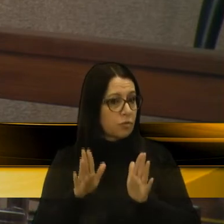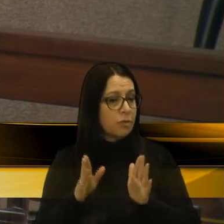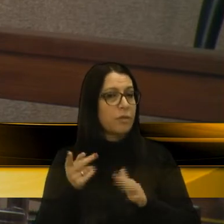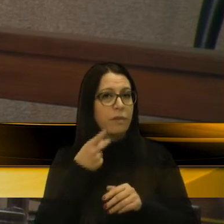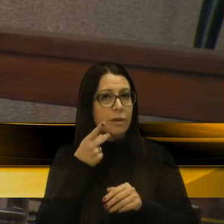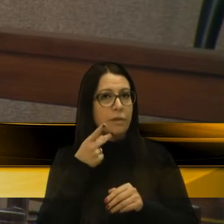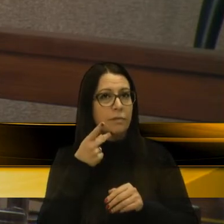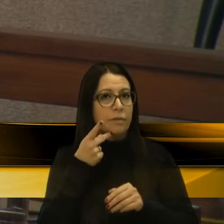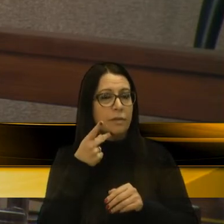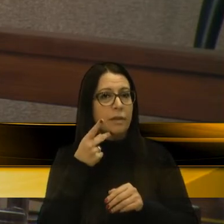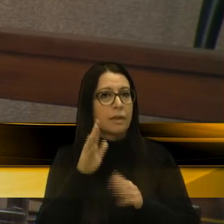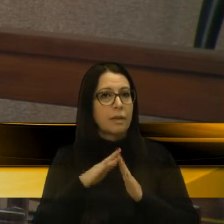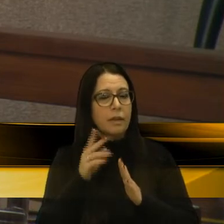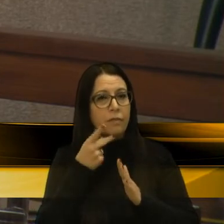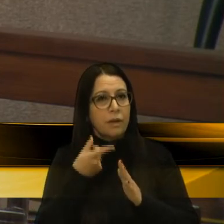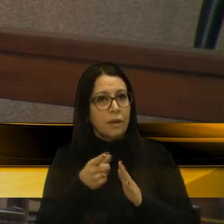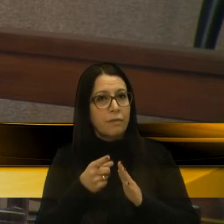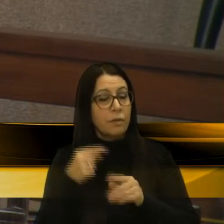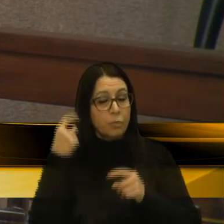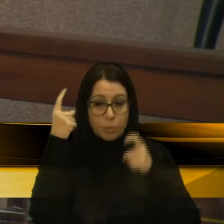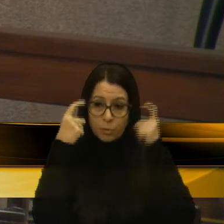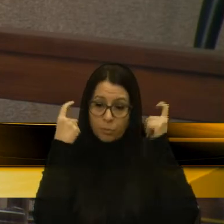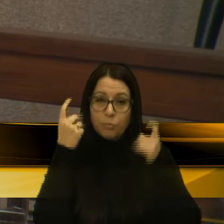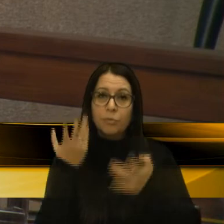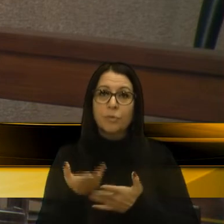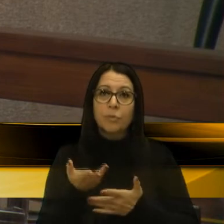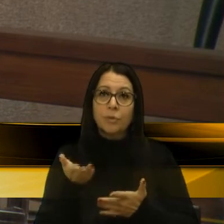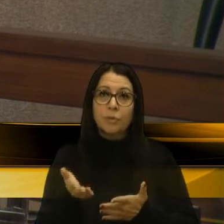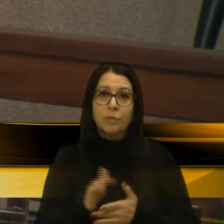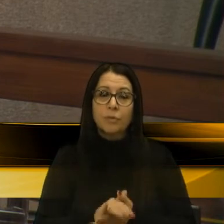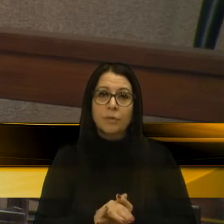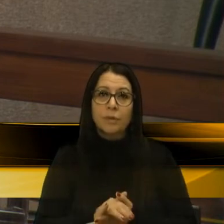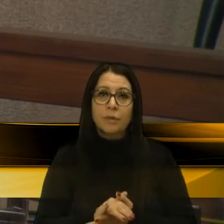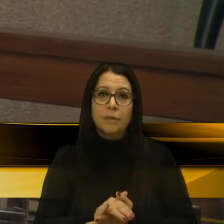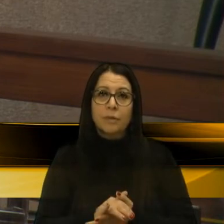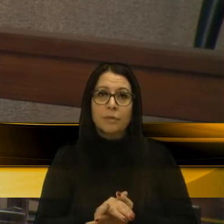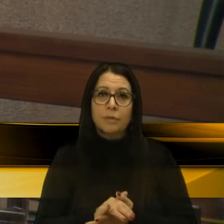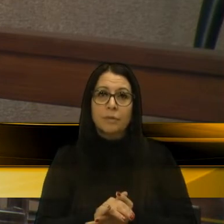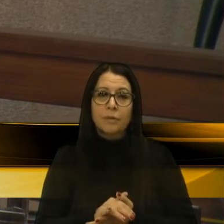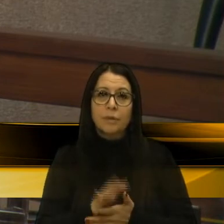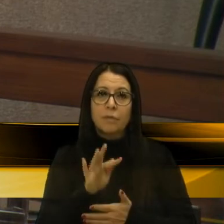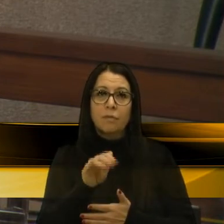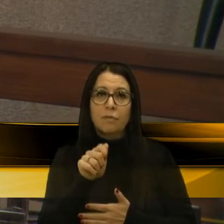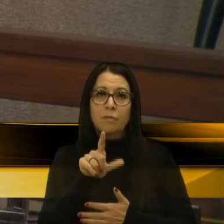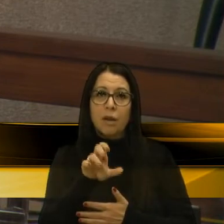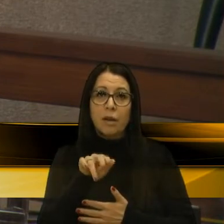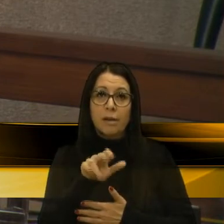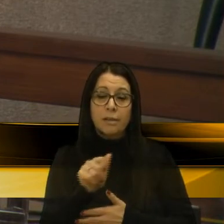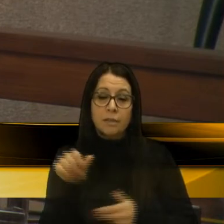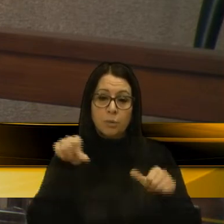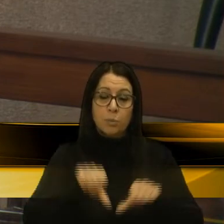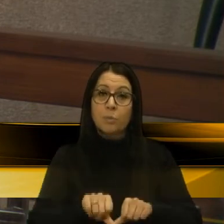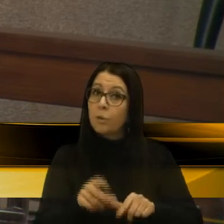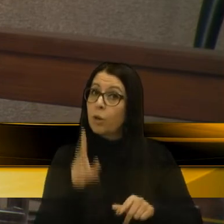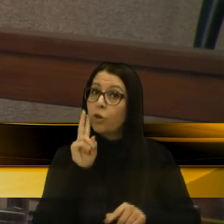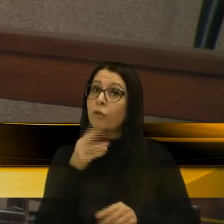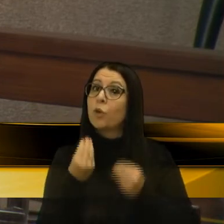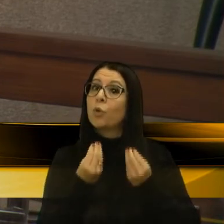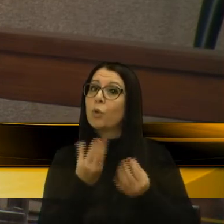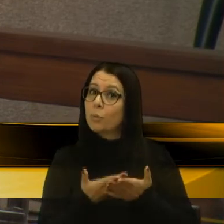agradeço a parte. Só dizer que a declaração da Procuradora-Geral do município, hoje, a respeito